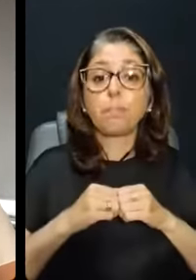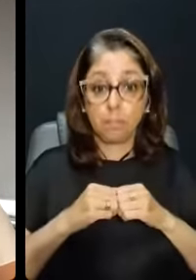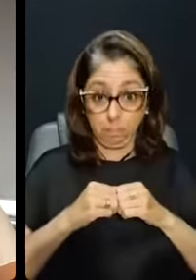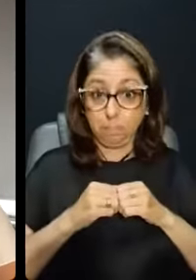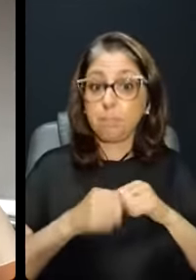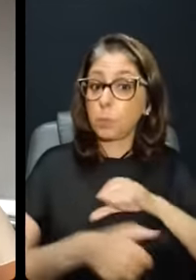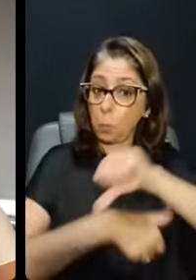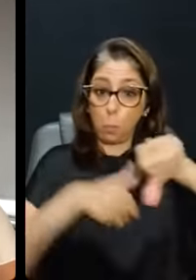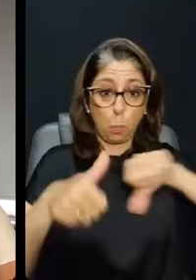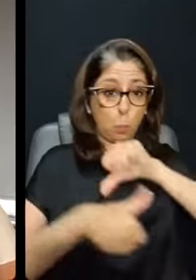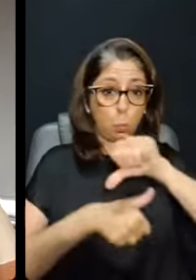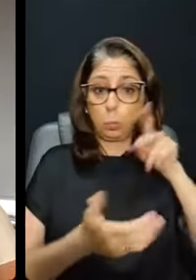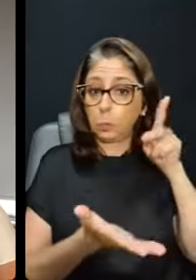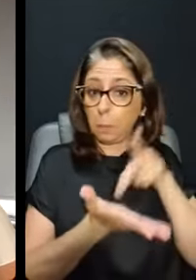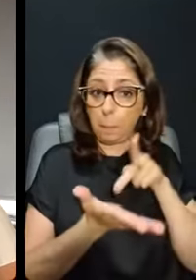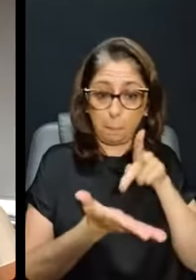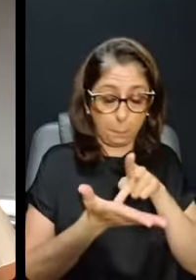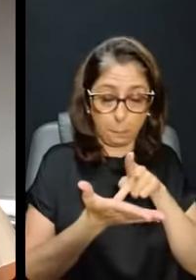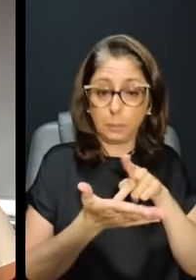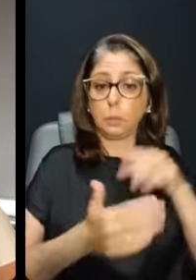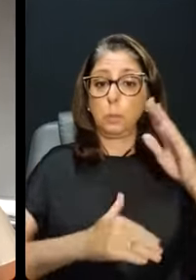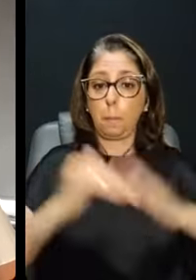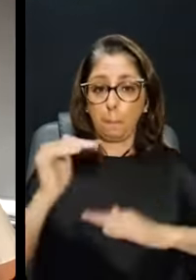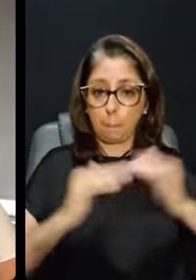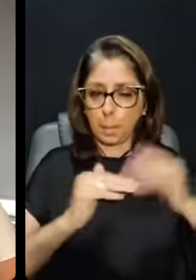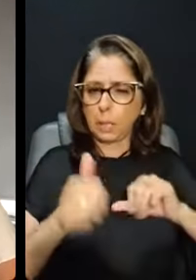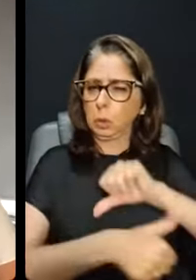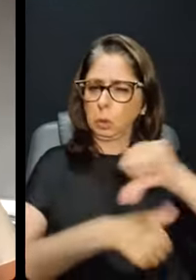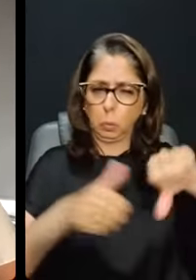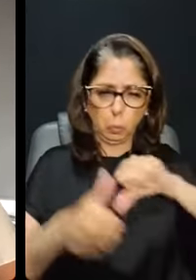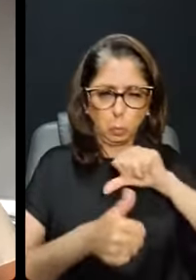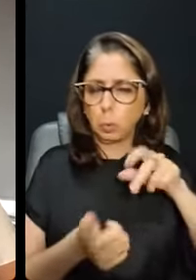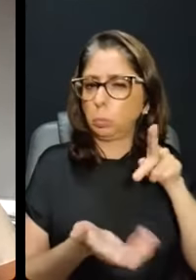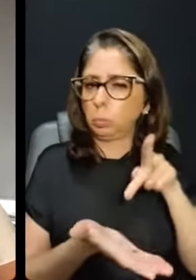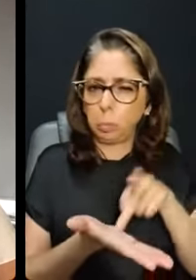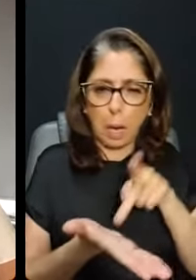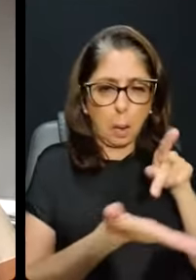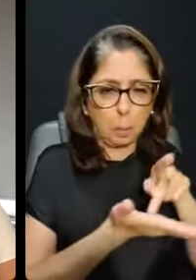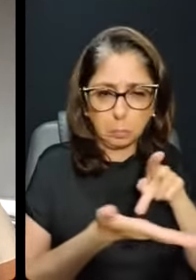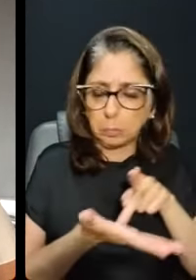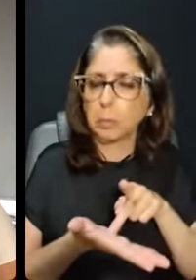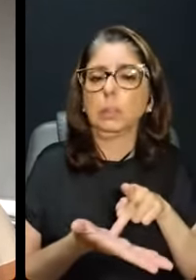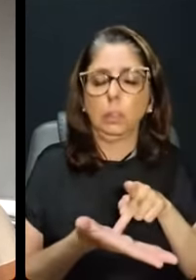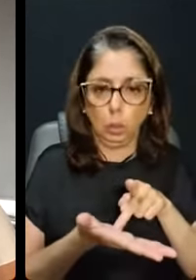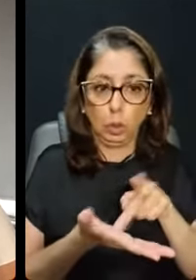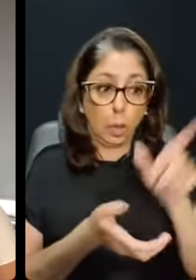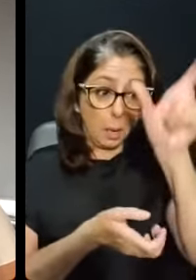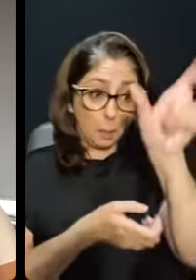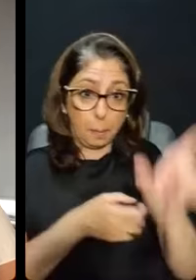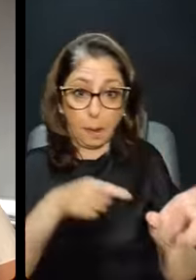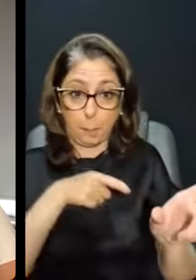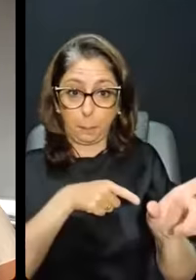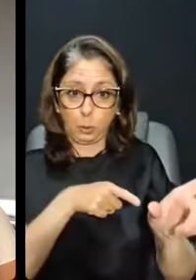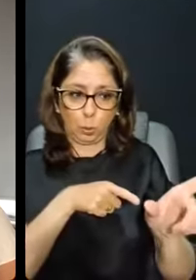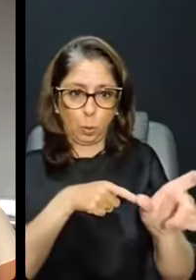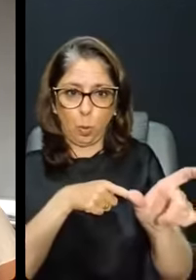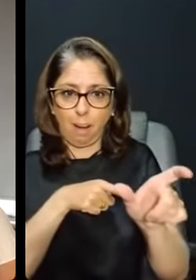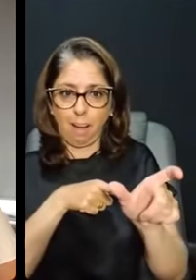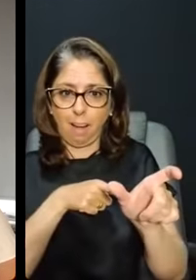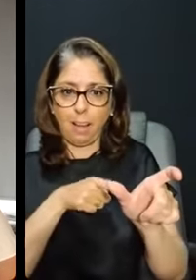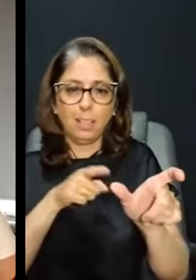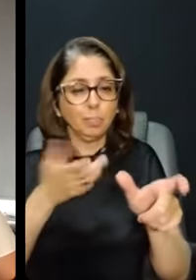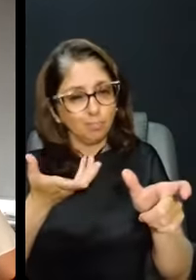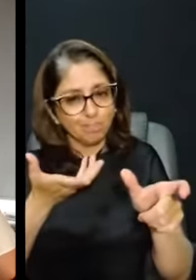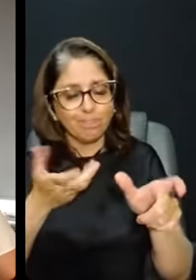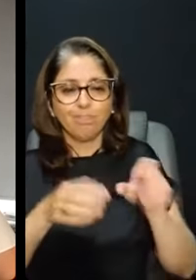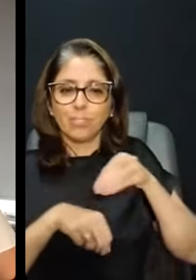em pessoas, atuar em transformação de seres humanos. Para que olhem um mundo mais acessível através,